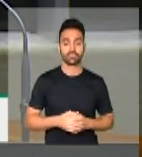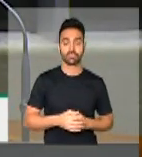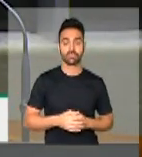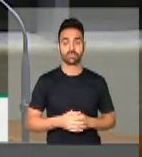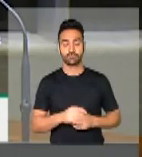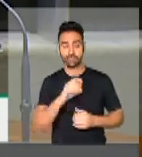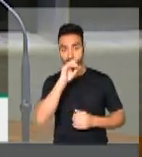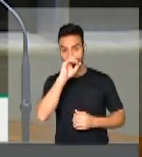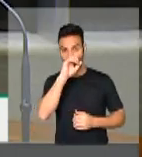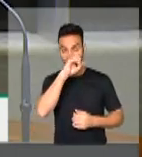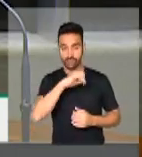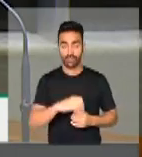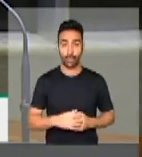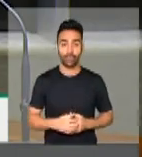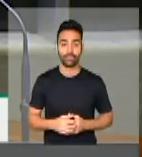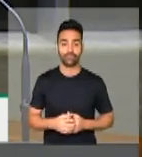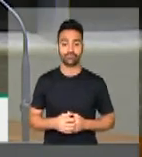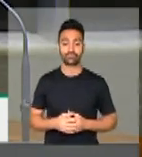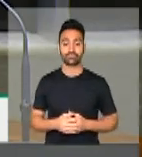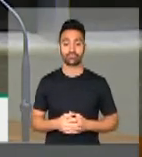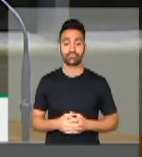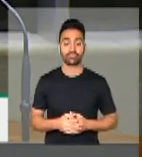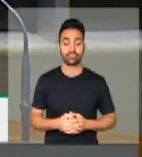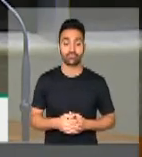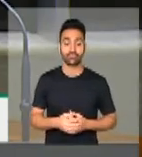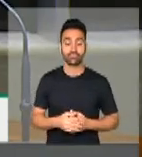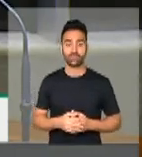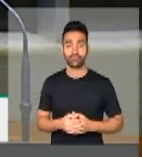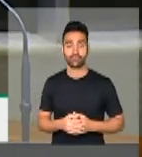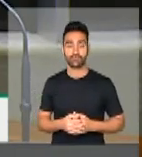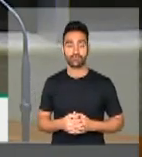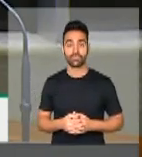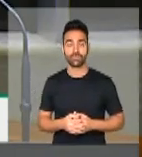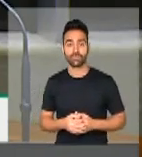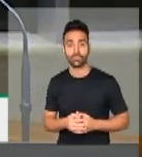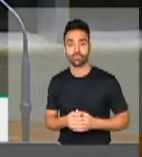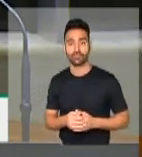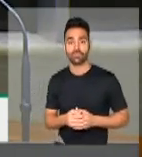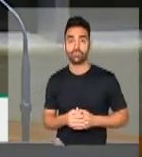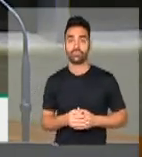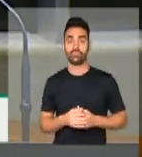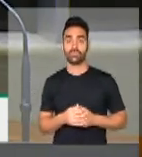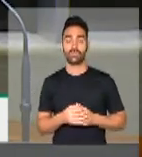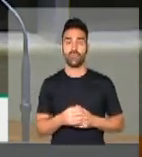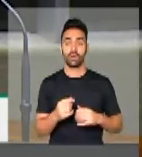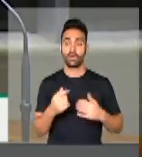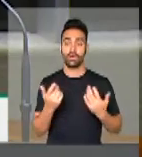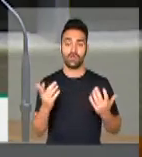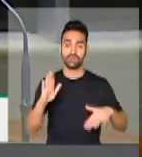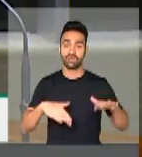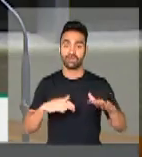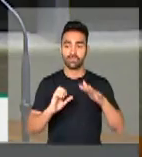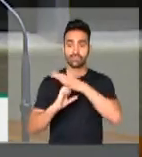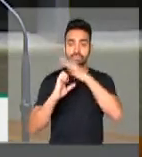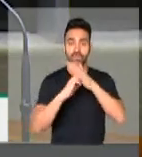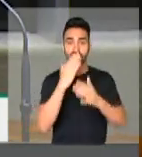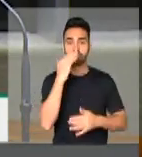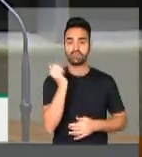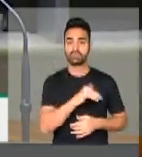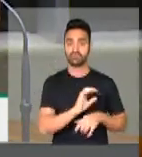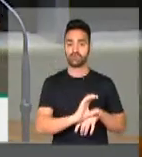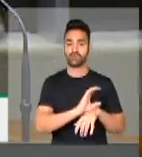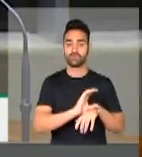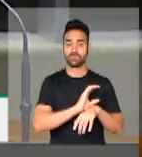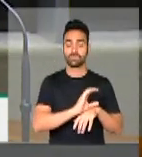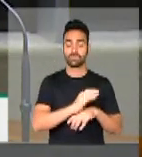infraconstitucional e, naturalmente, negando a própria base constitucional brasileira. Como é que